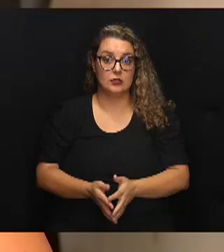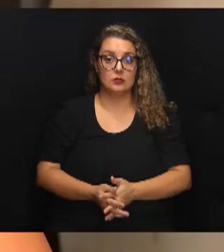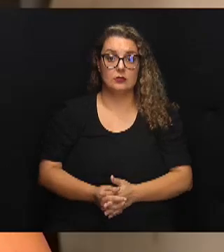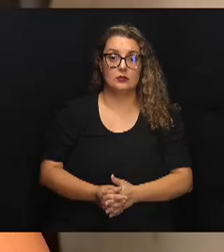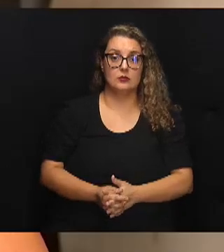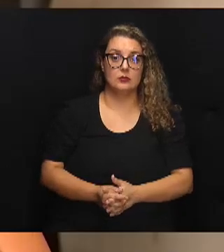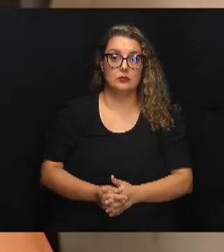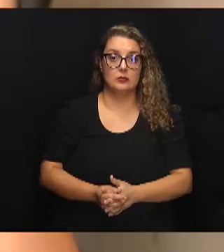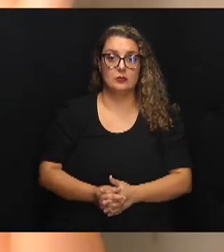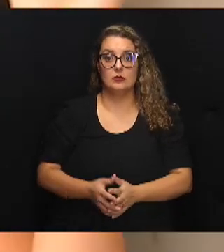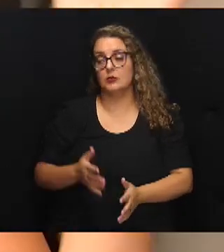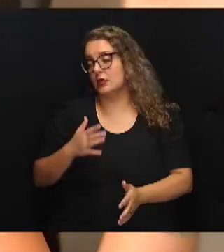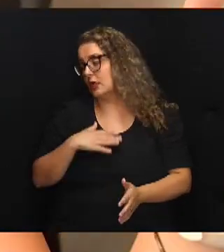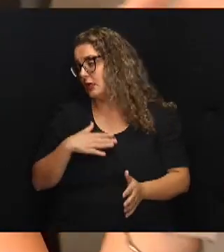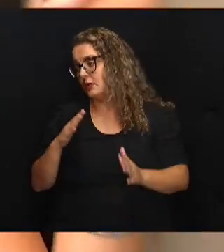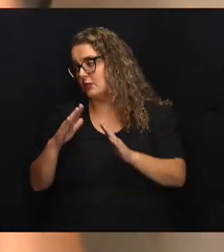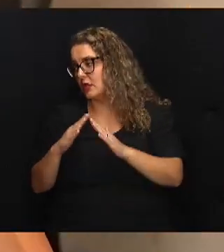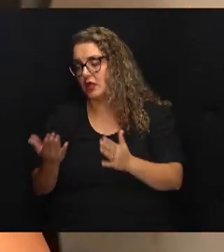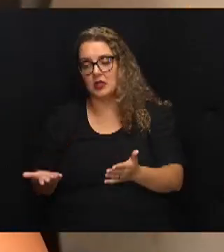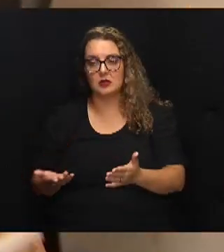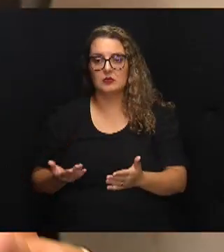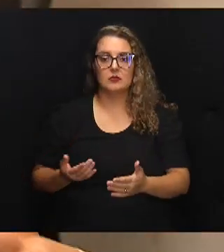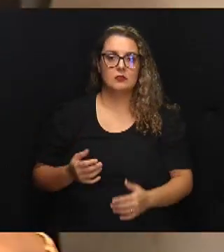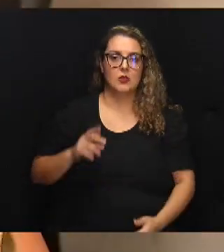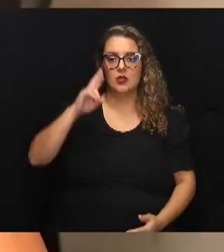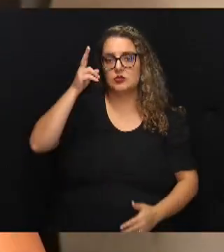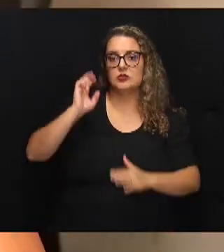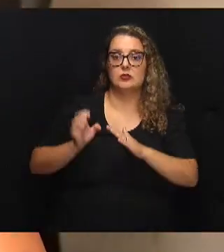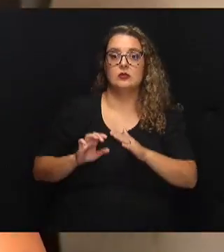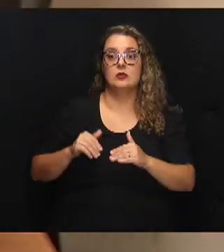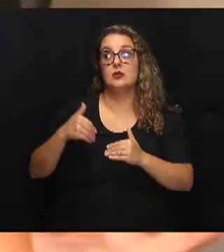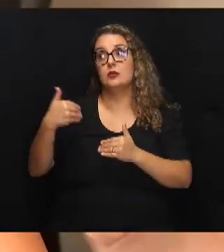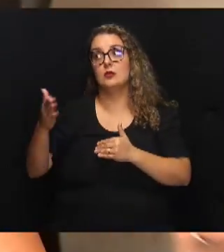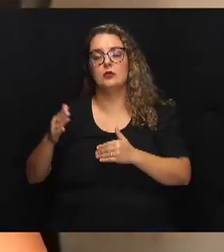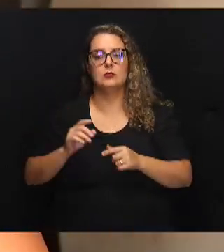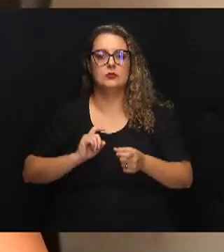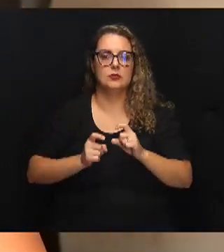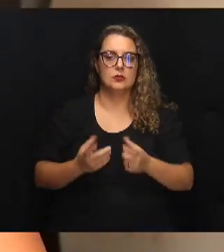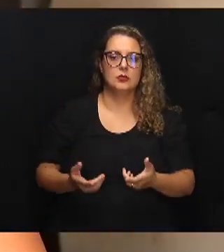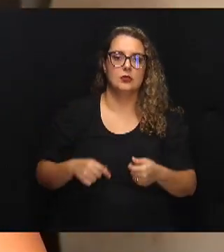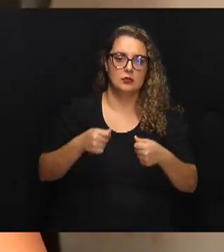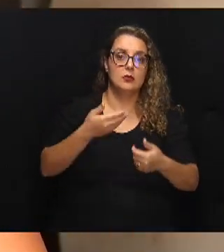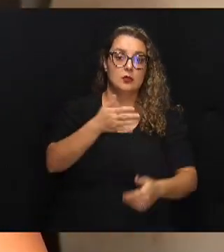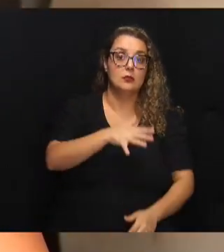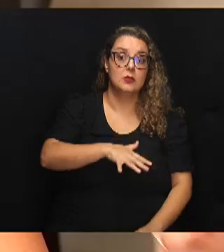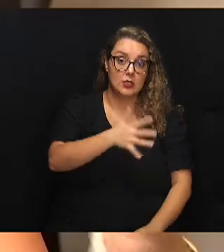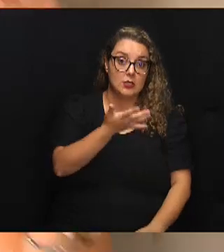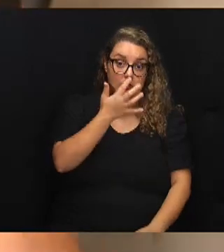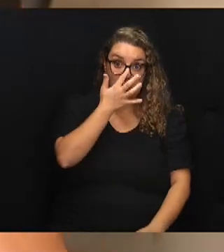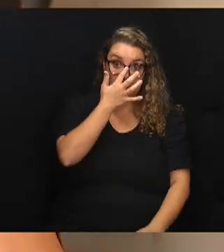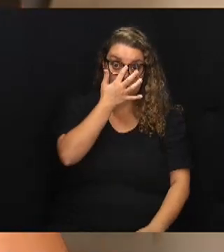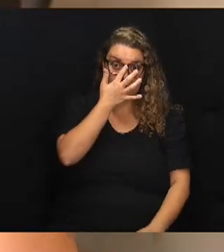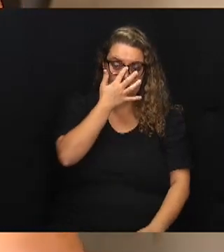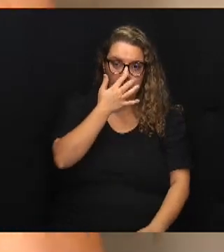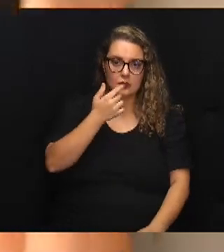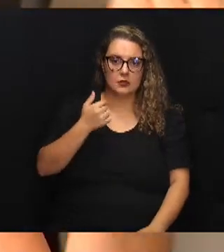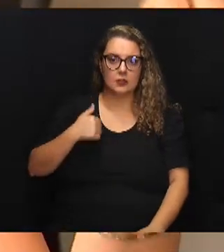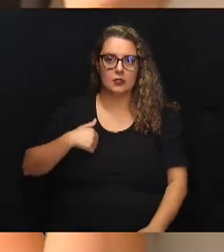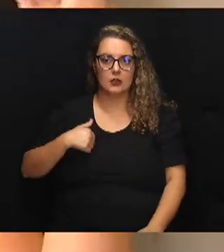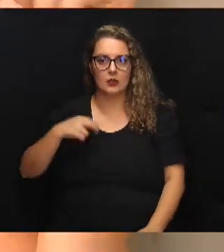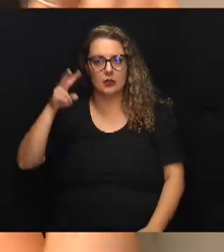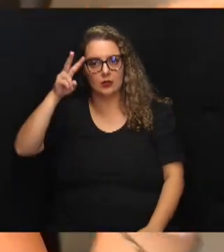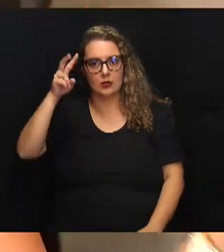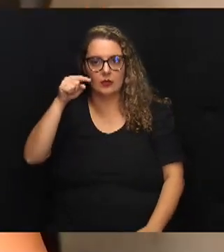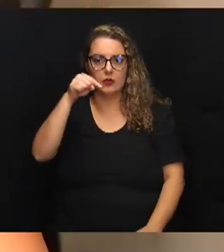alguém na minha casa, algum empresário amigo fora da reunião que precise de alguém dessa área, eu logo vou